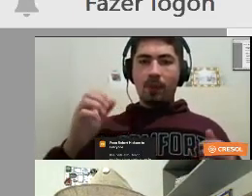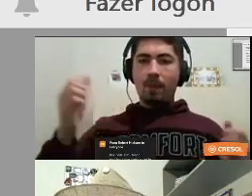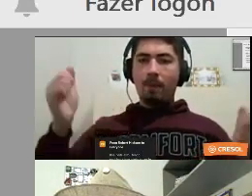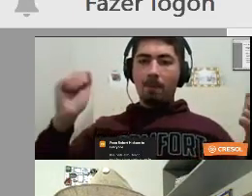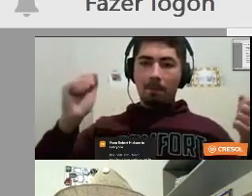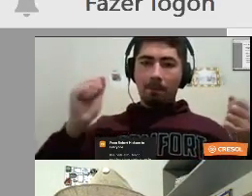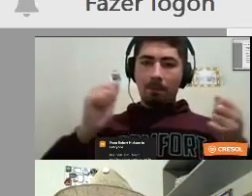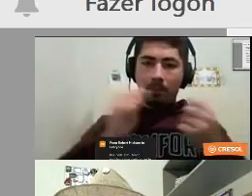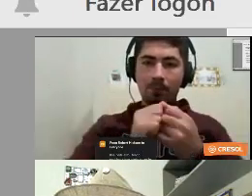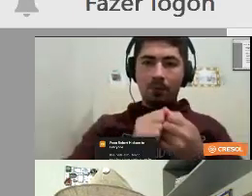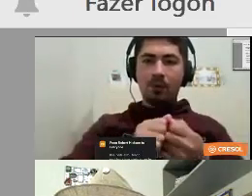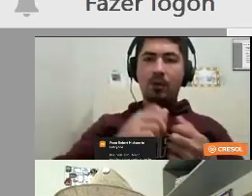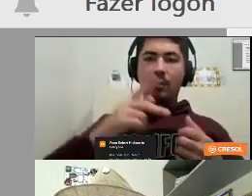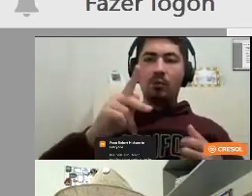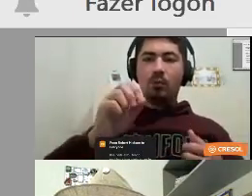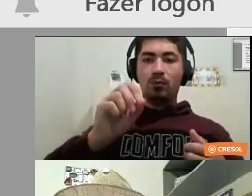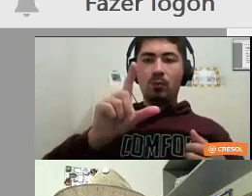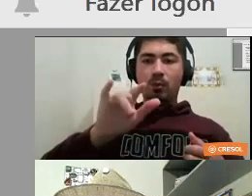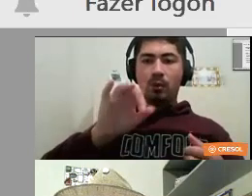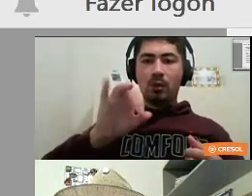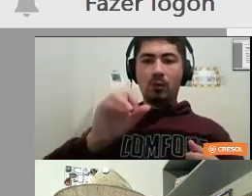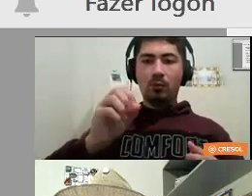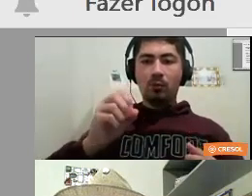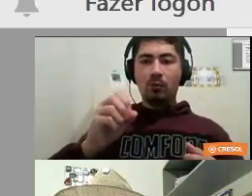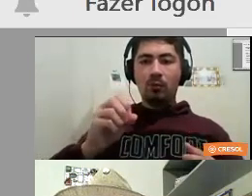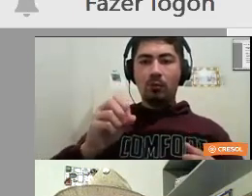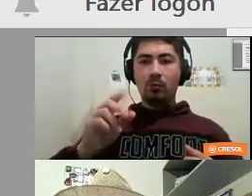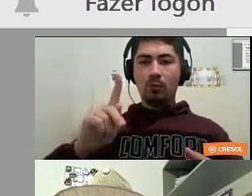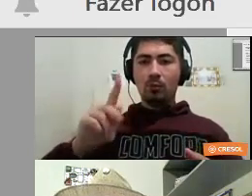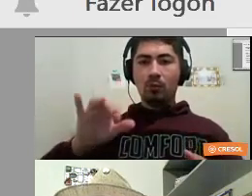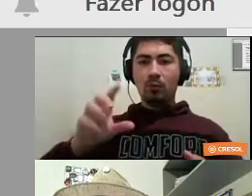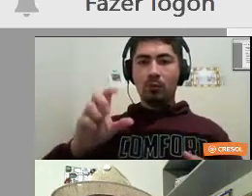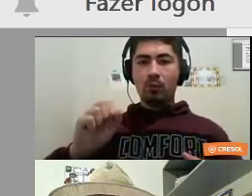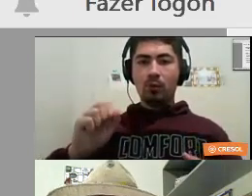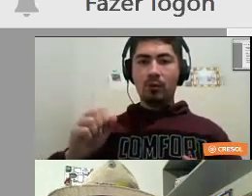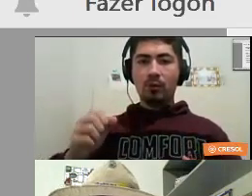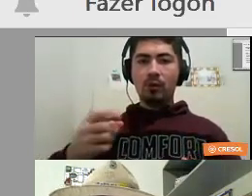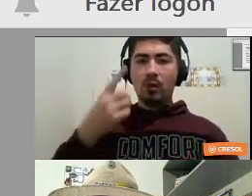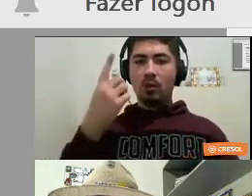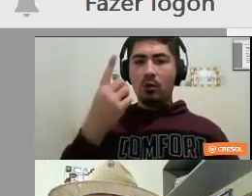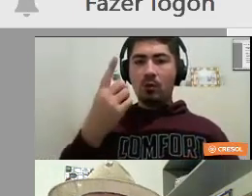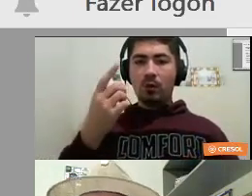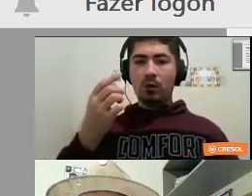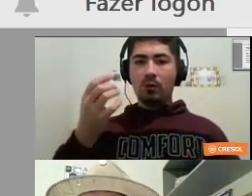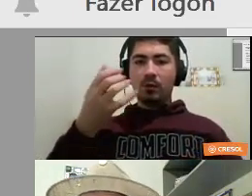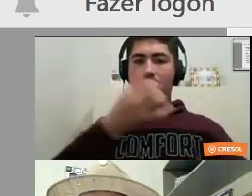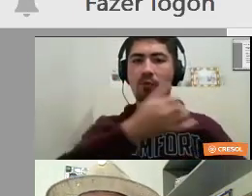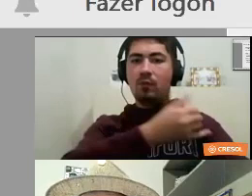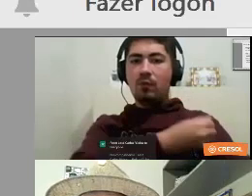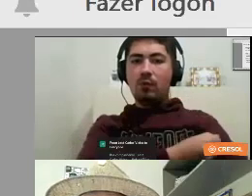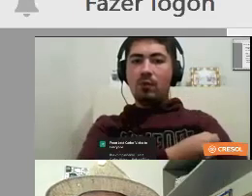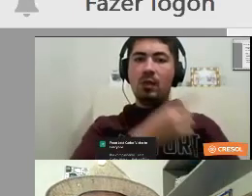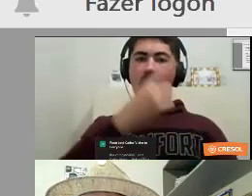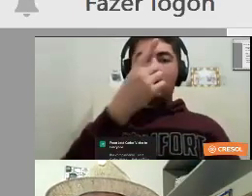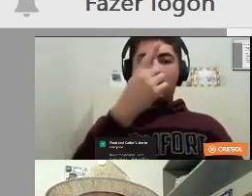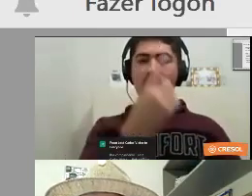saúde e voluntários imunizam 165 milhões de crianças na China e na Índia. Isso deu